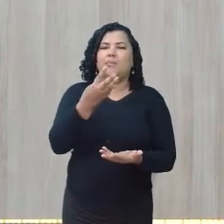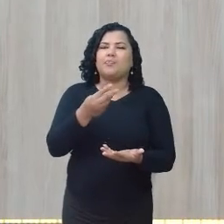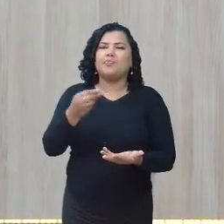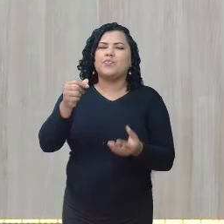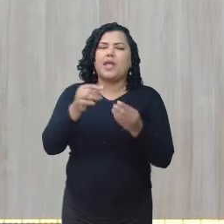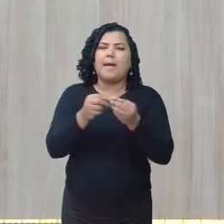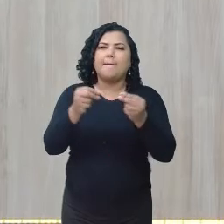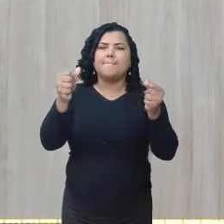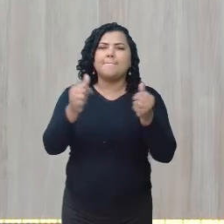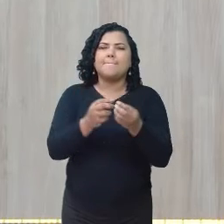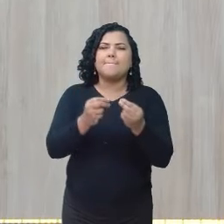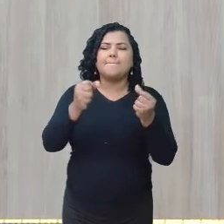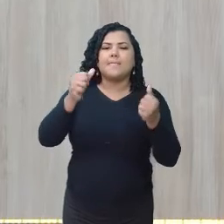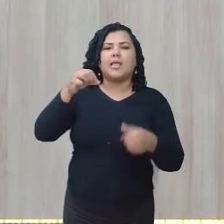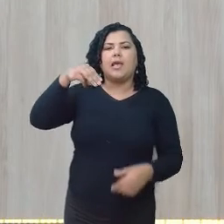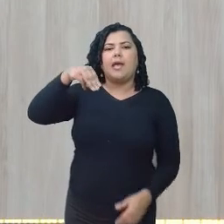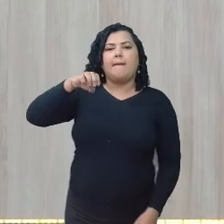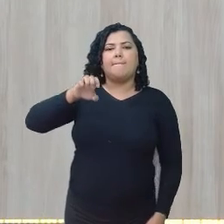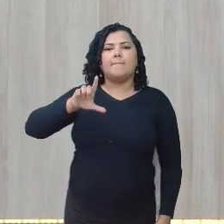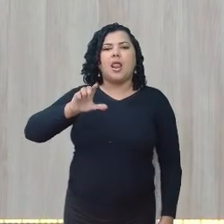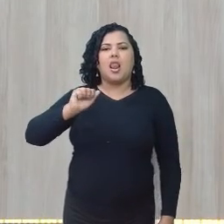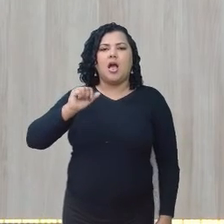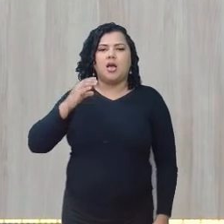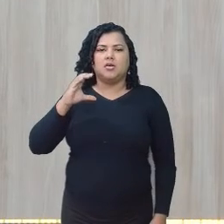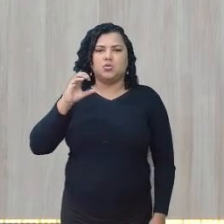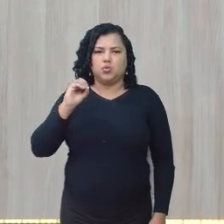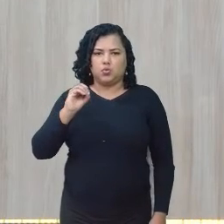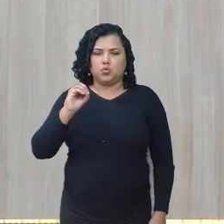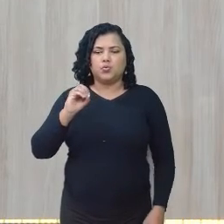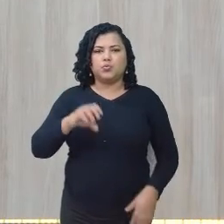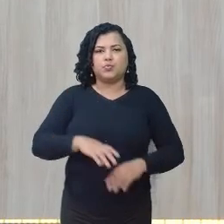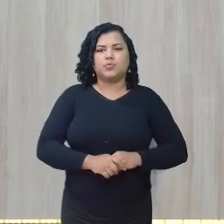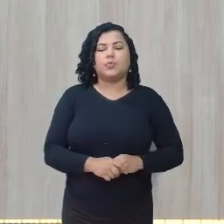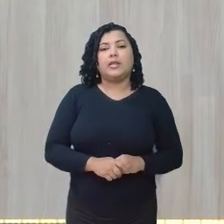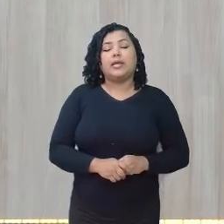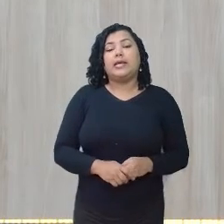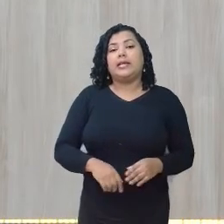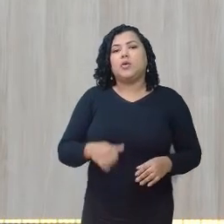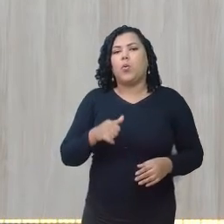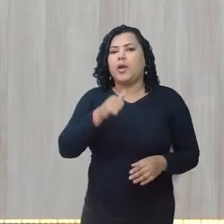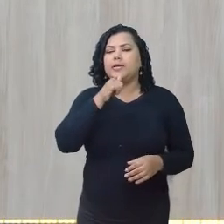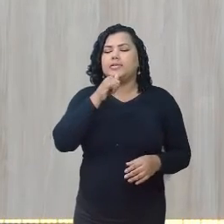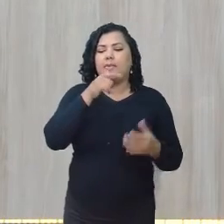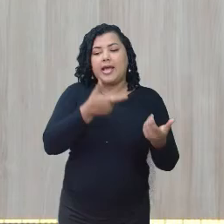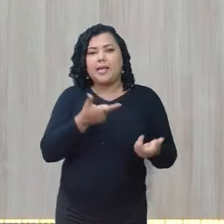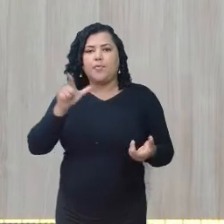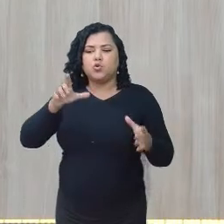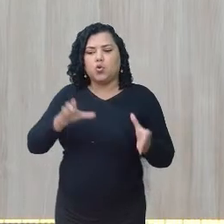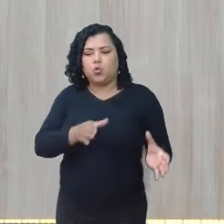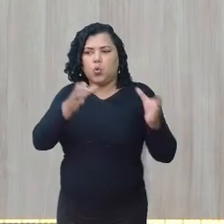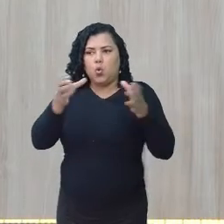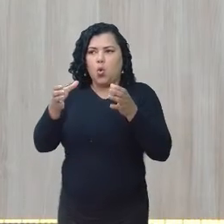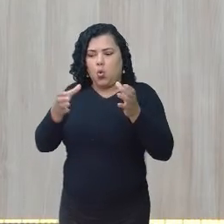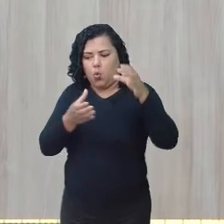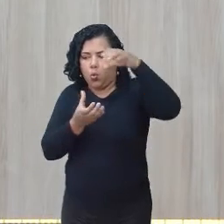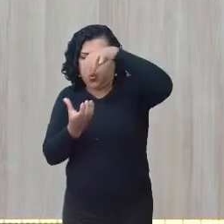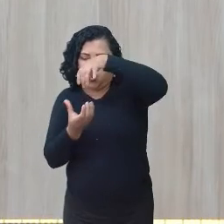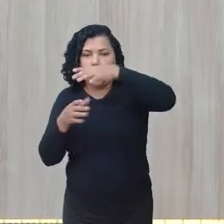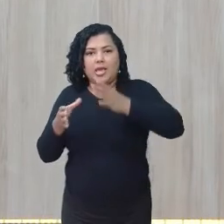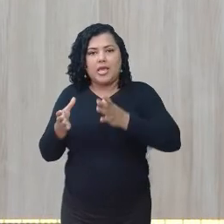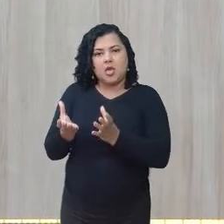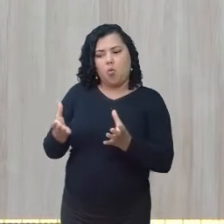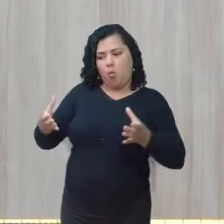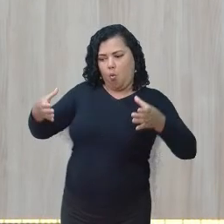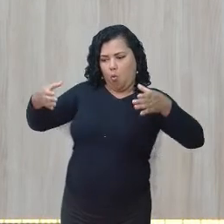né, que eram chamados de pães de açúcar. O que é um pão de açúcar? É tipo uma vasilha, né, nesse formato aqui de